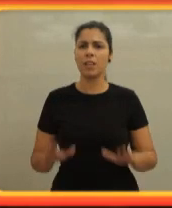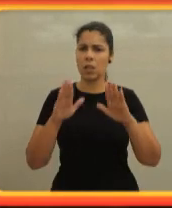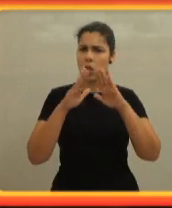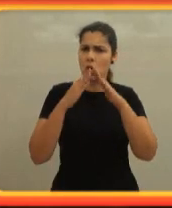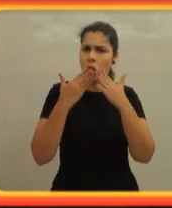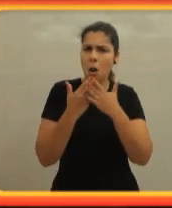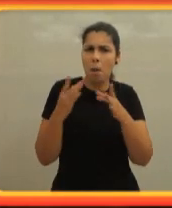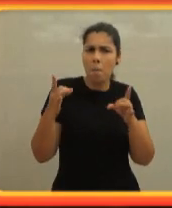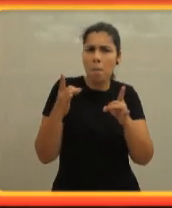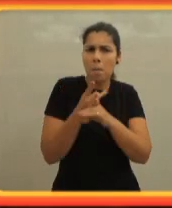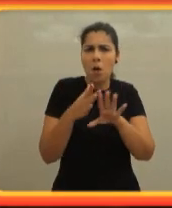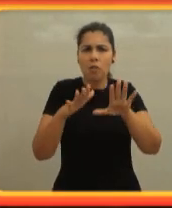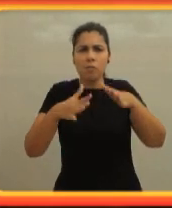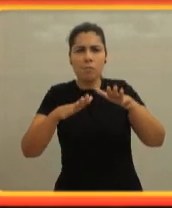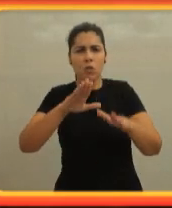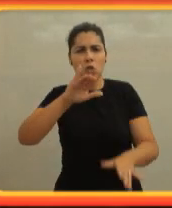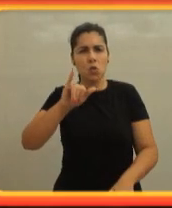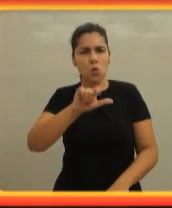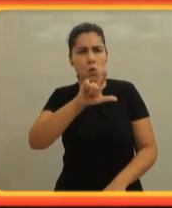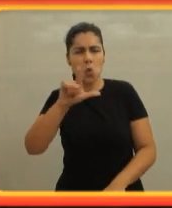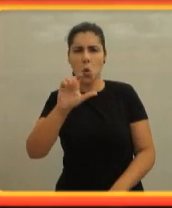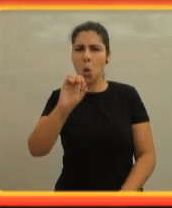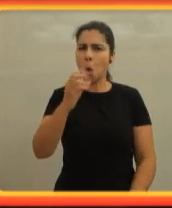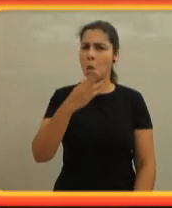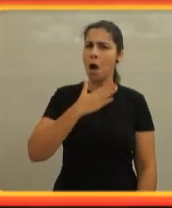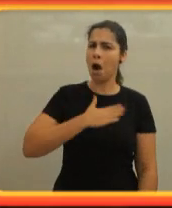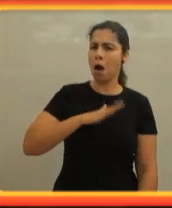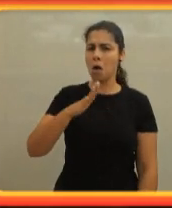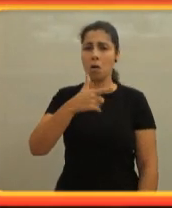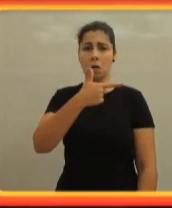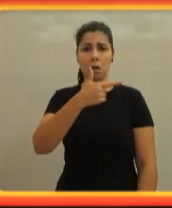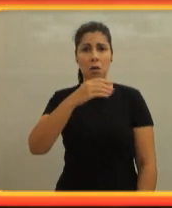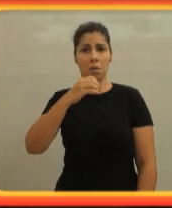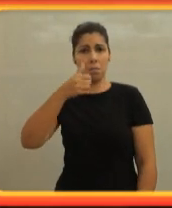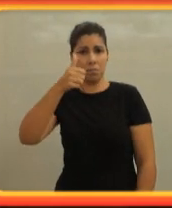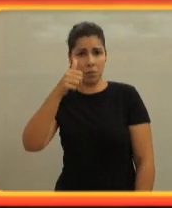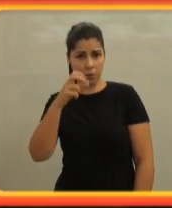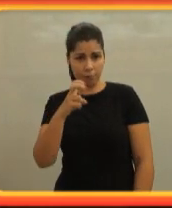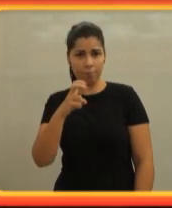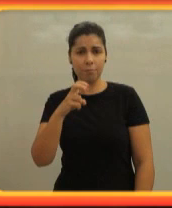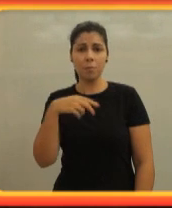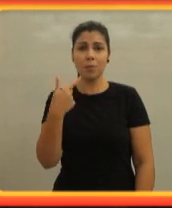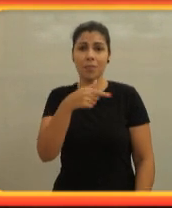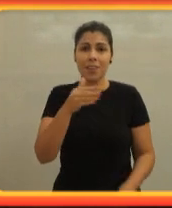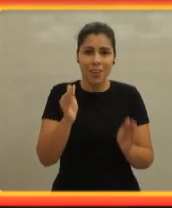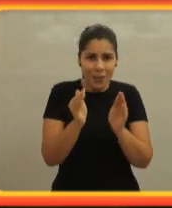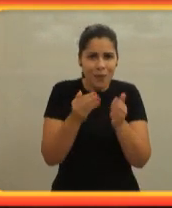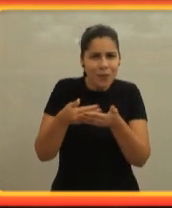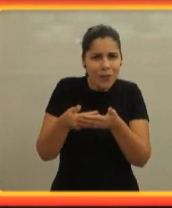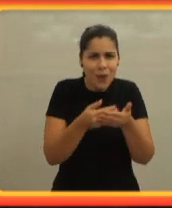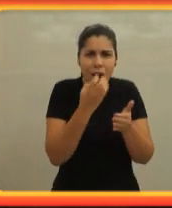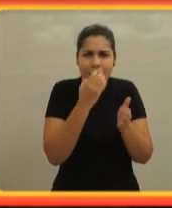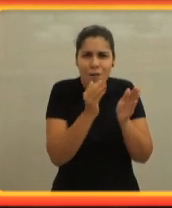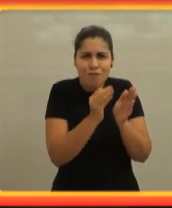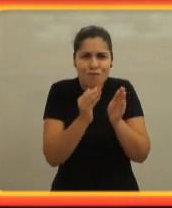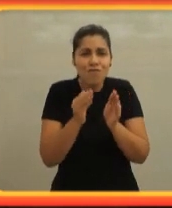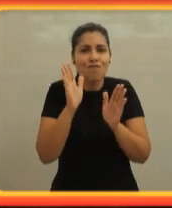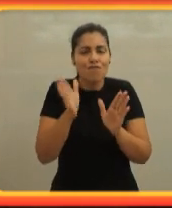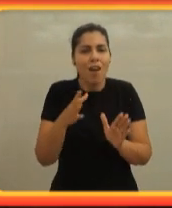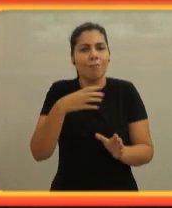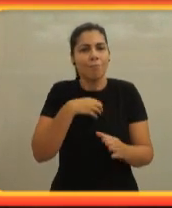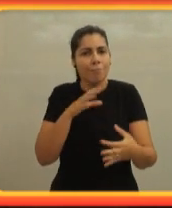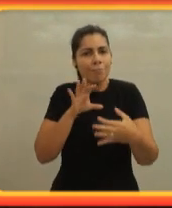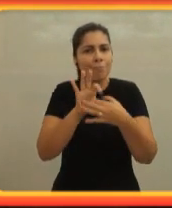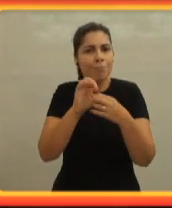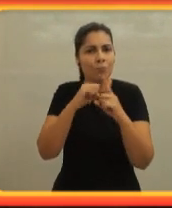A escola deve estar pronta em julho ou agosto do ano de 2015, pois os filhotes que já estão sendo socializados vão estar prontos para entrar nela